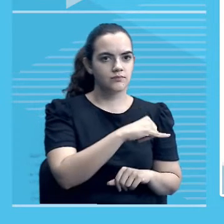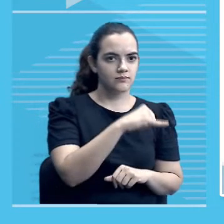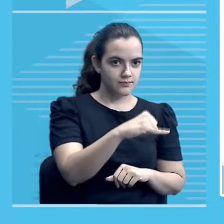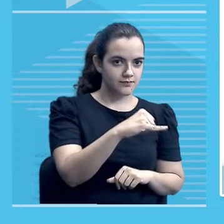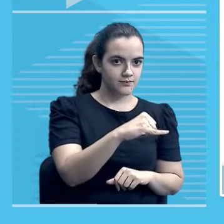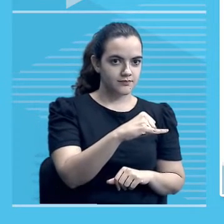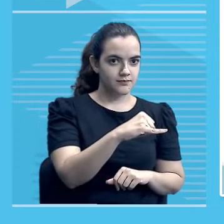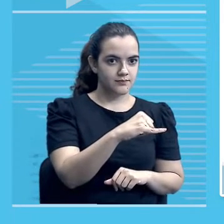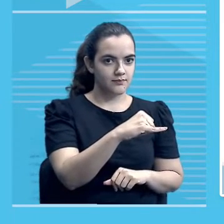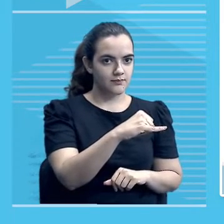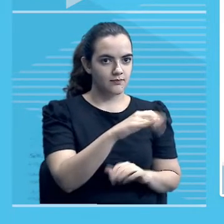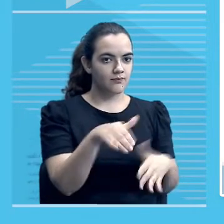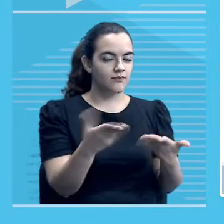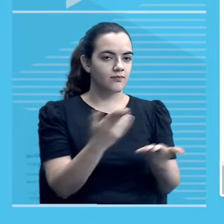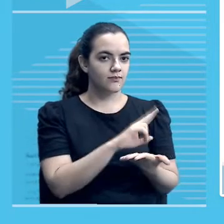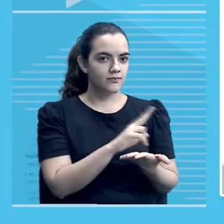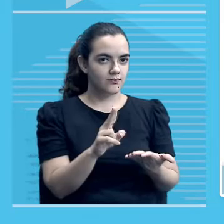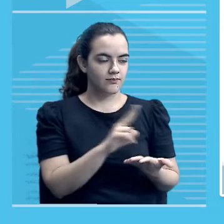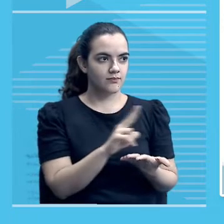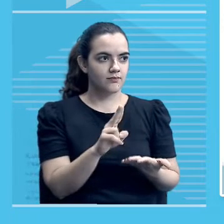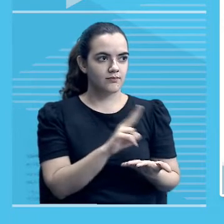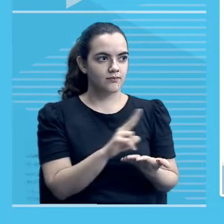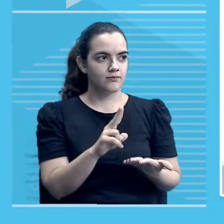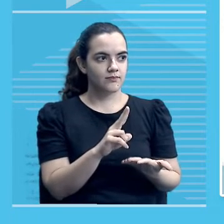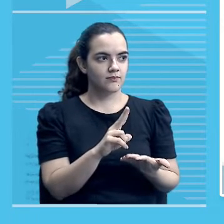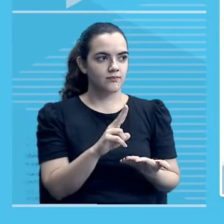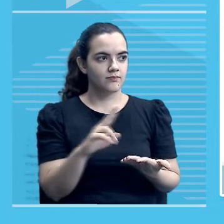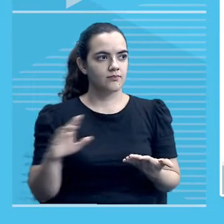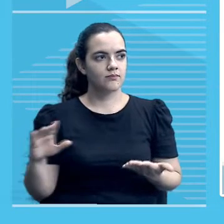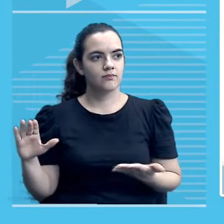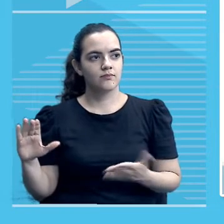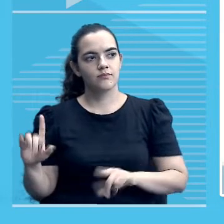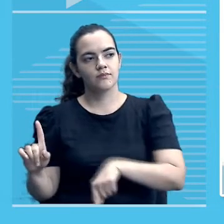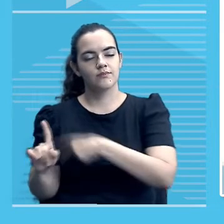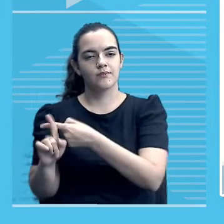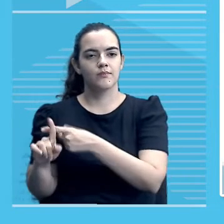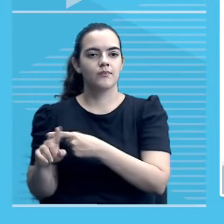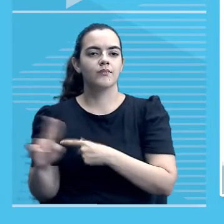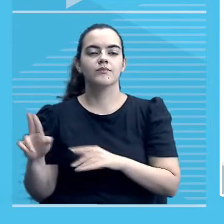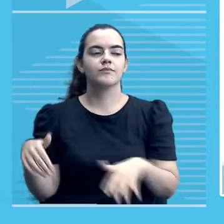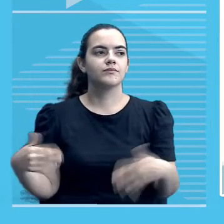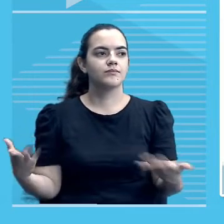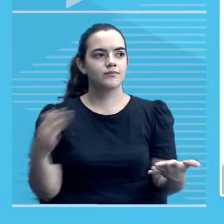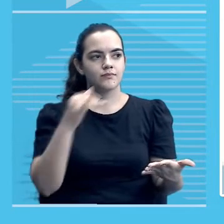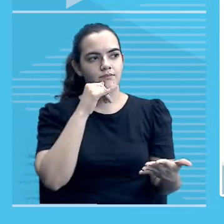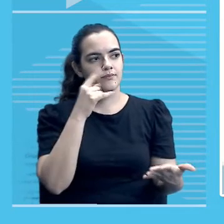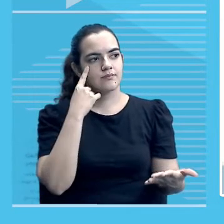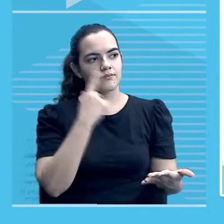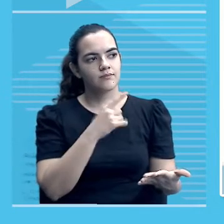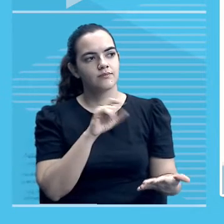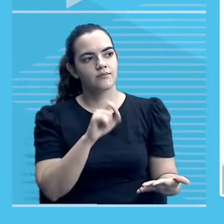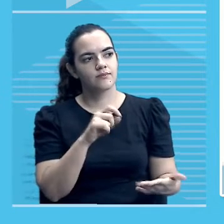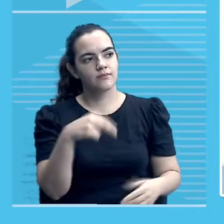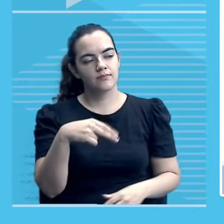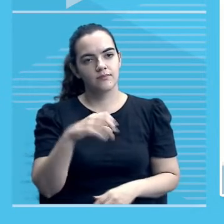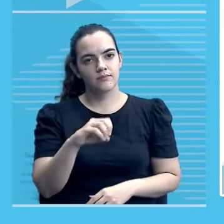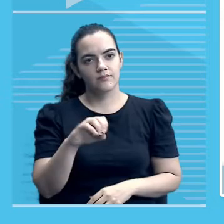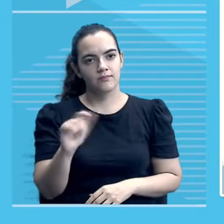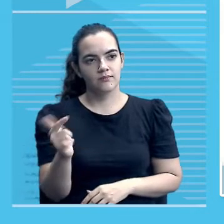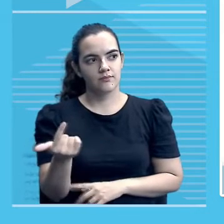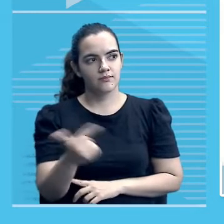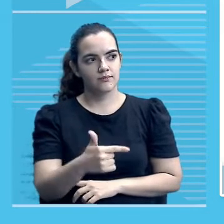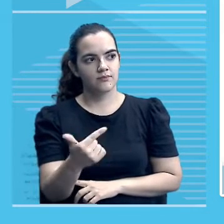cátion. Cloreto de sódio é o primeiro. O NO2 é chamado de nitrito. Então, nitrito de